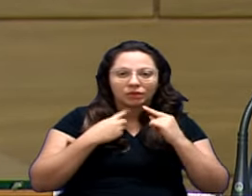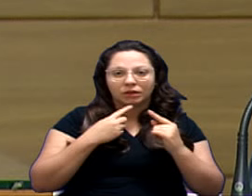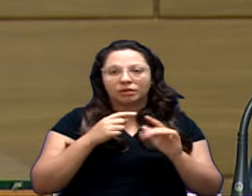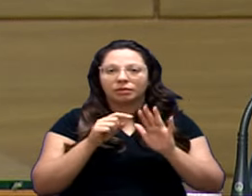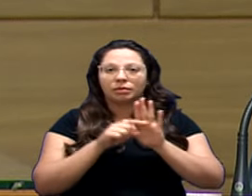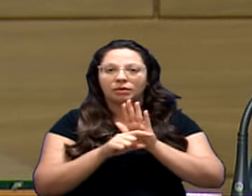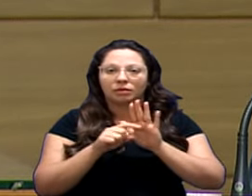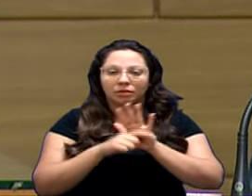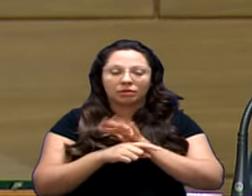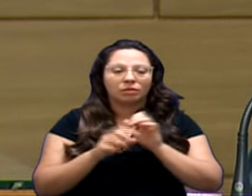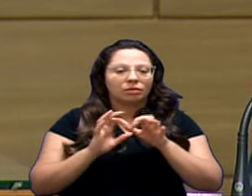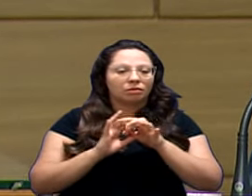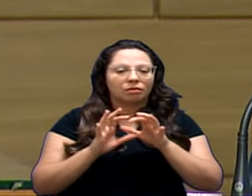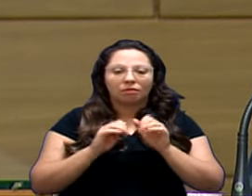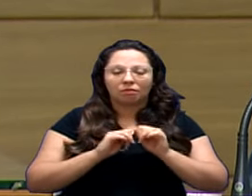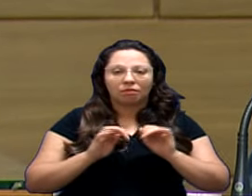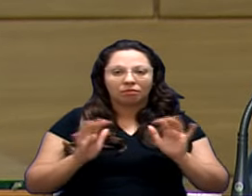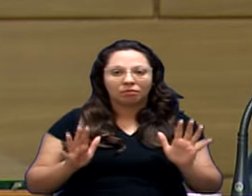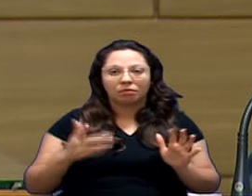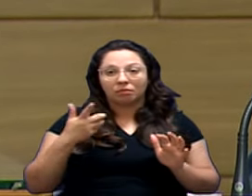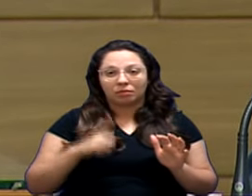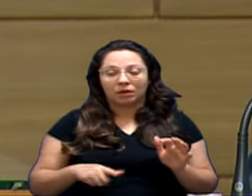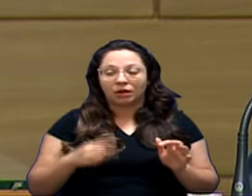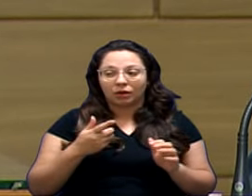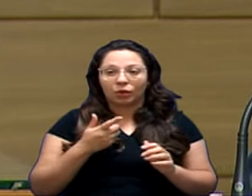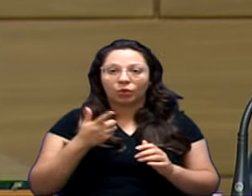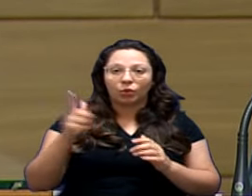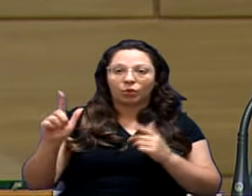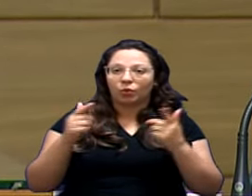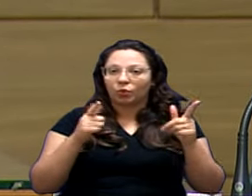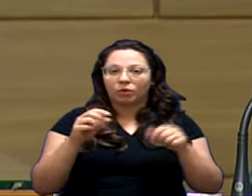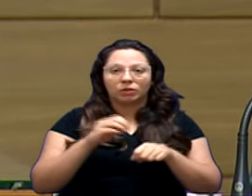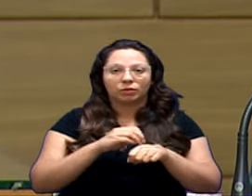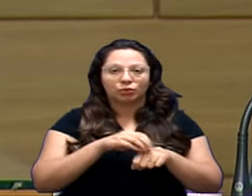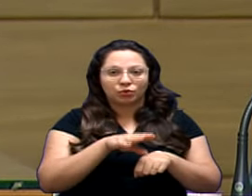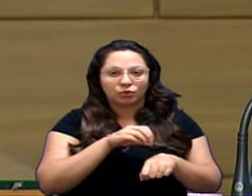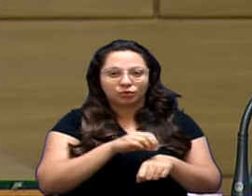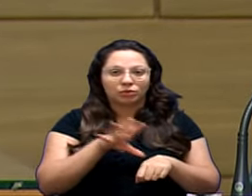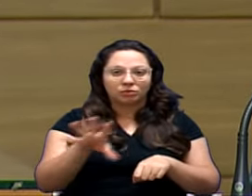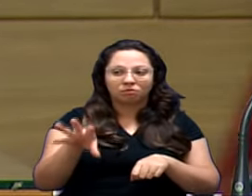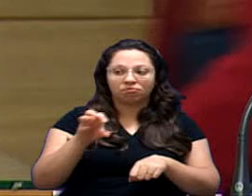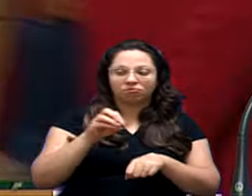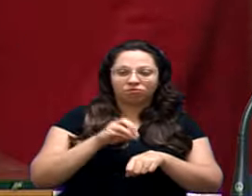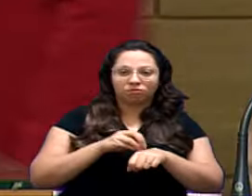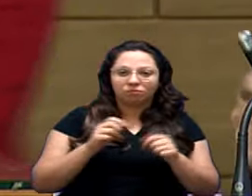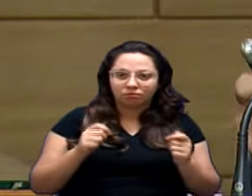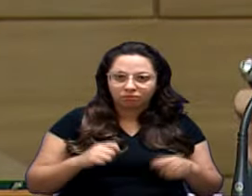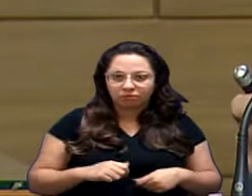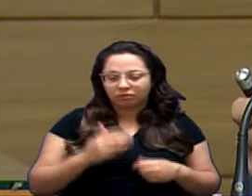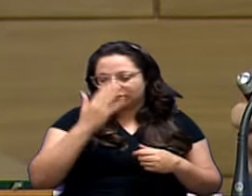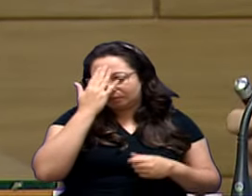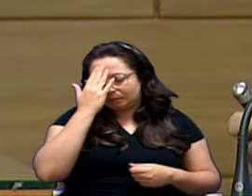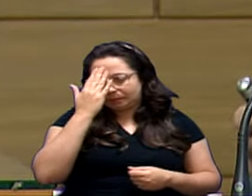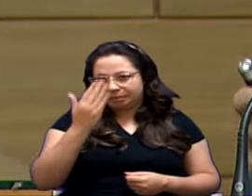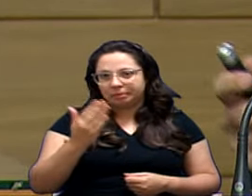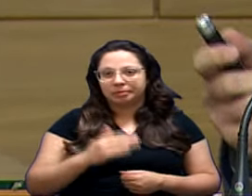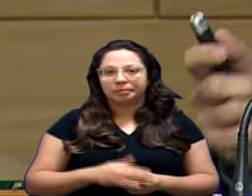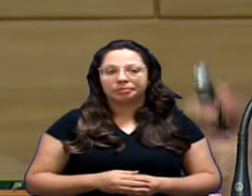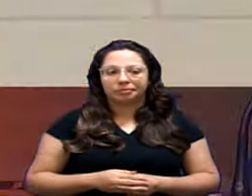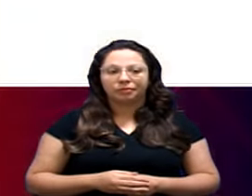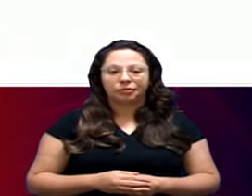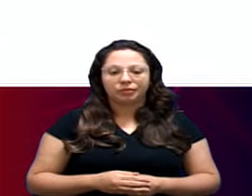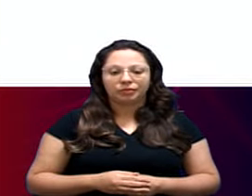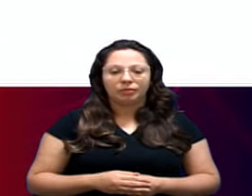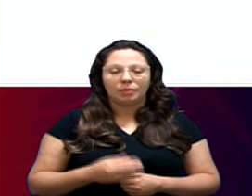oportunidade de outras sugestões se assim forem eh acontecendo eh vou pedir